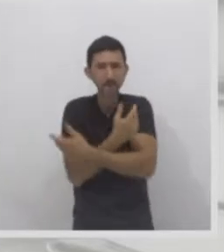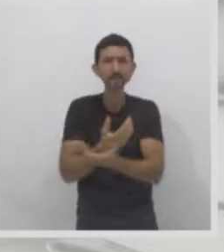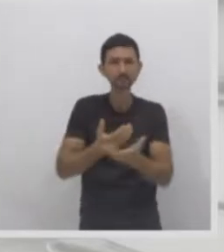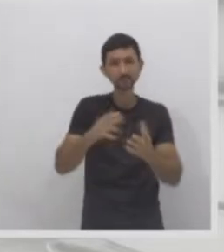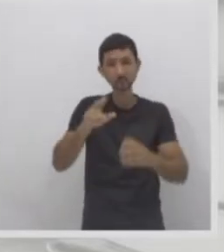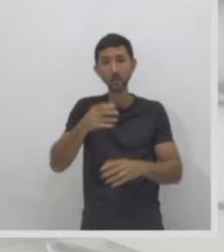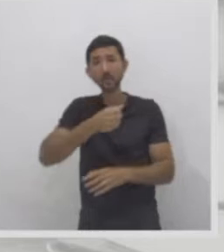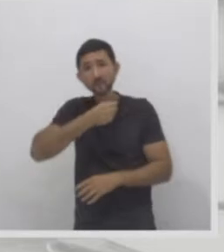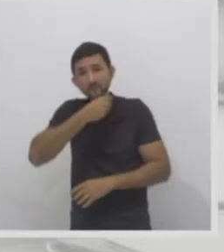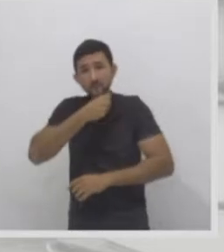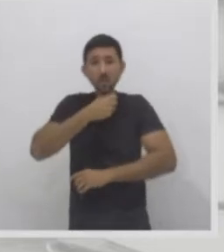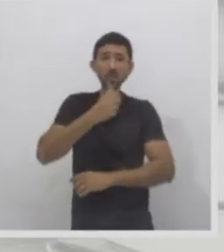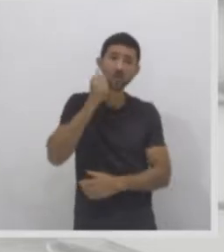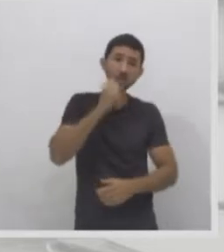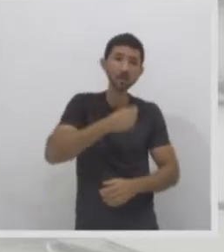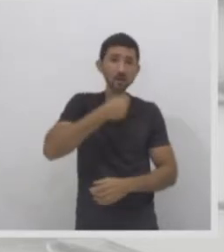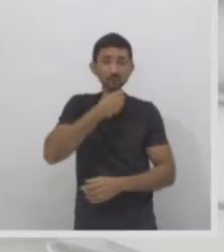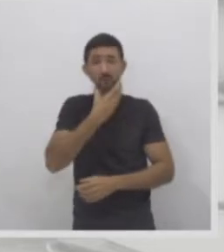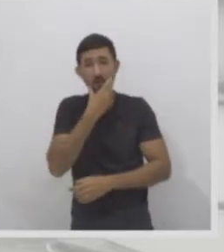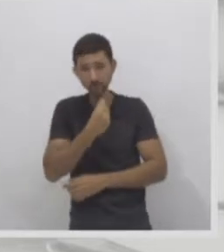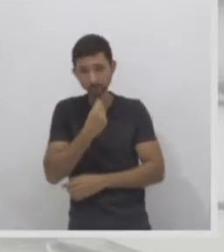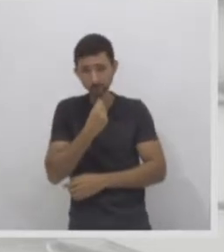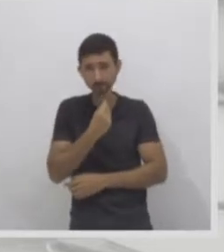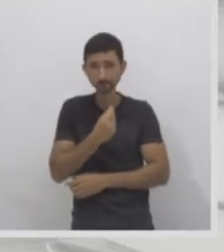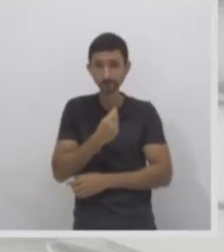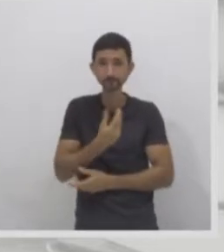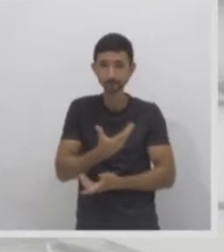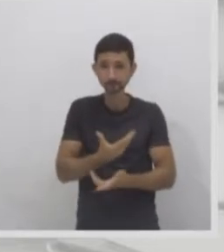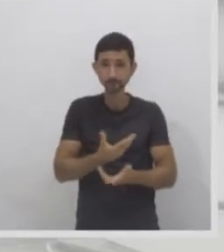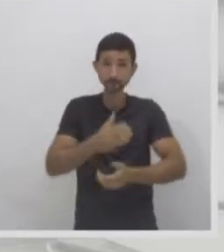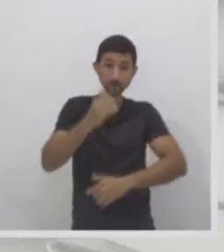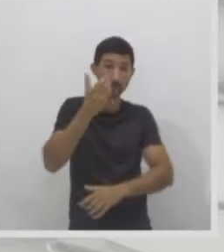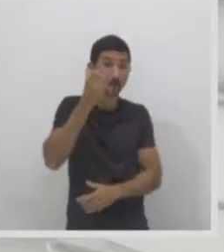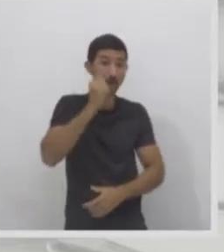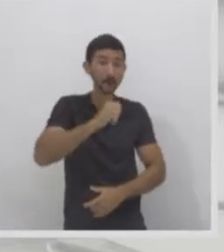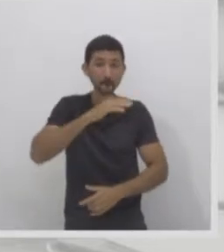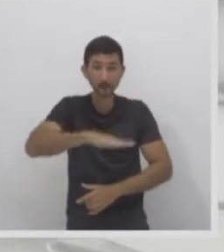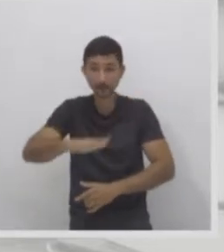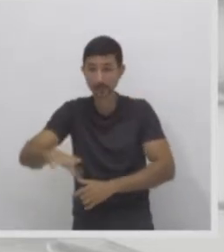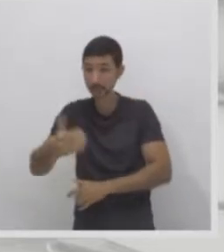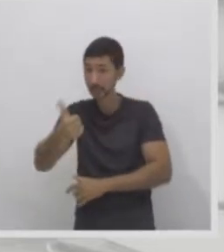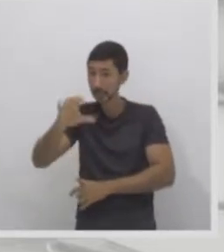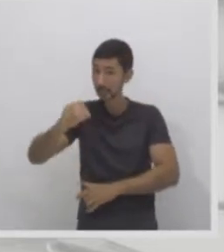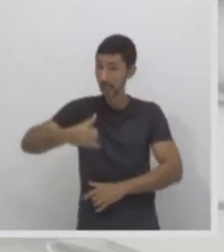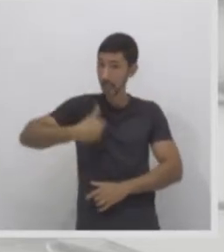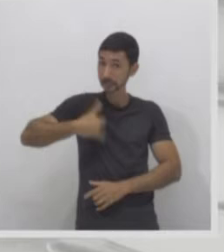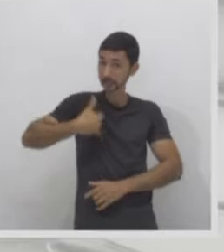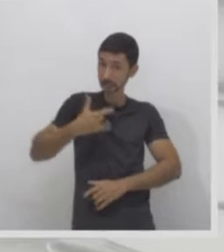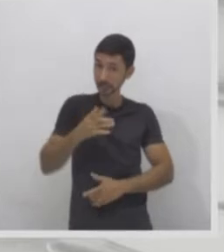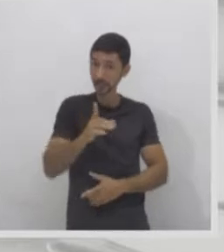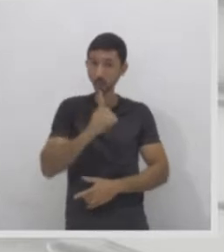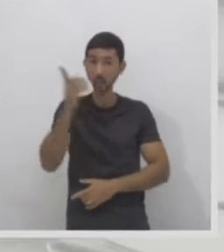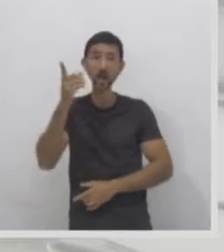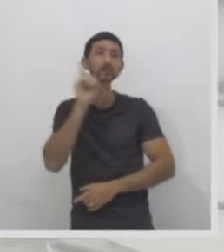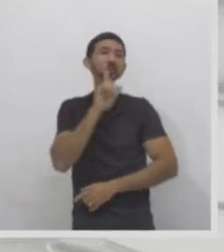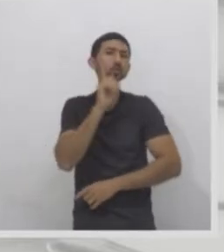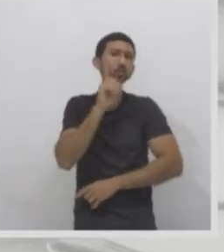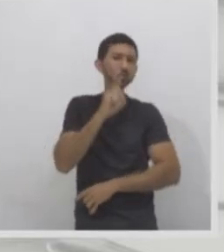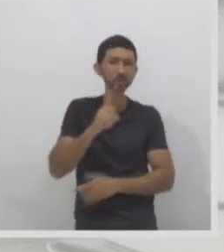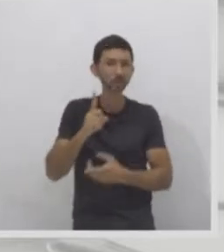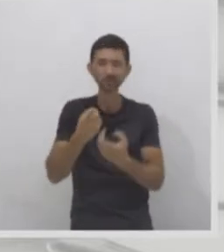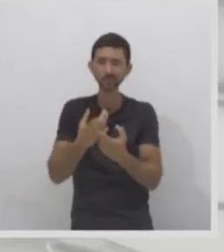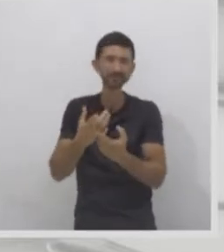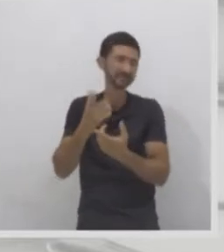avós. Uma garotinha de 10 anos em Riverside, nos Estados Unidos, não estava mais aguentando ficar longe de